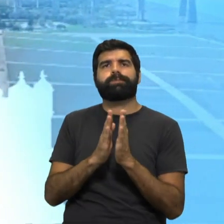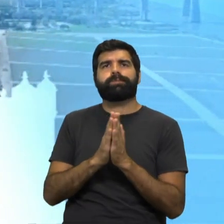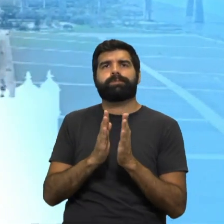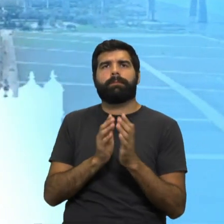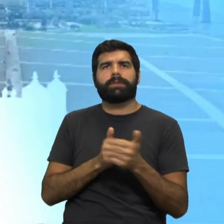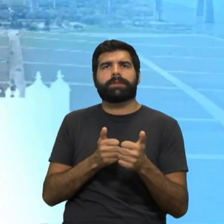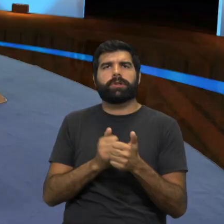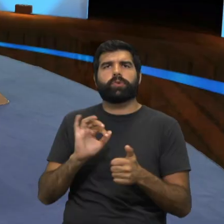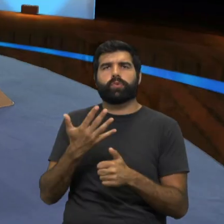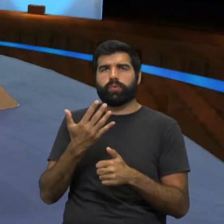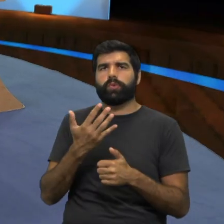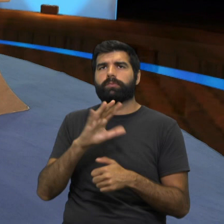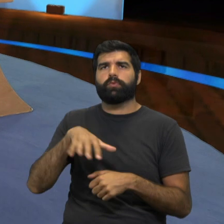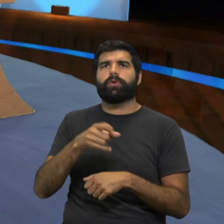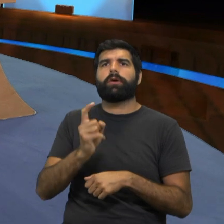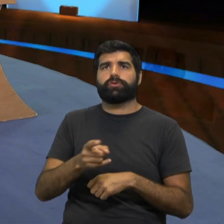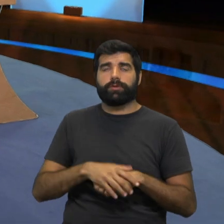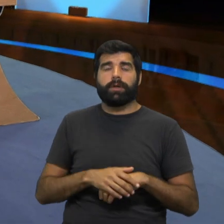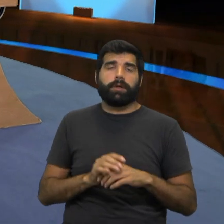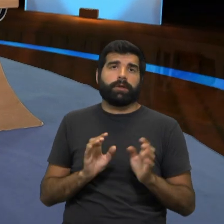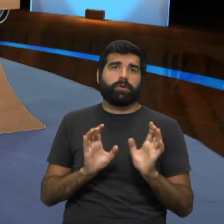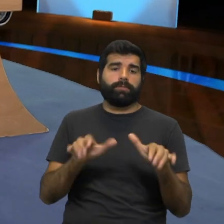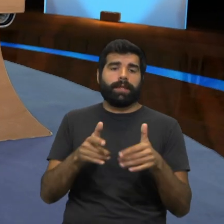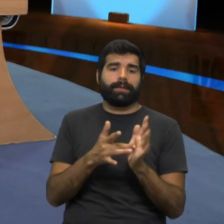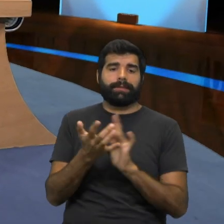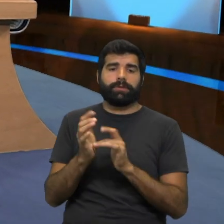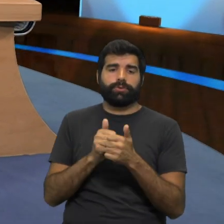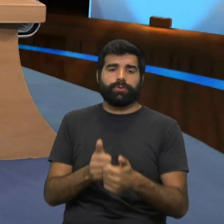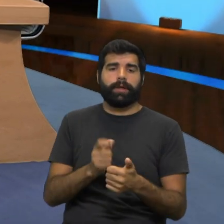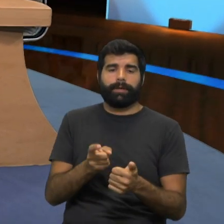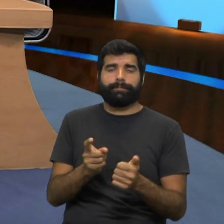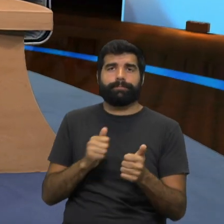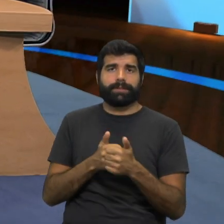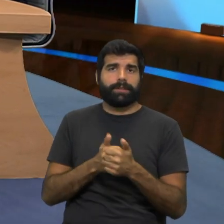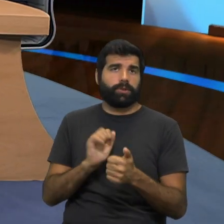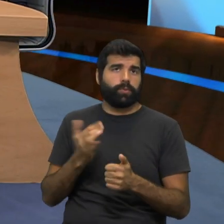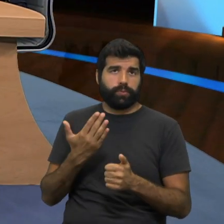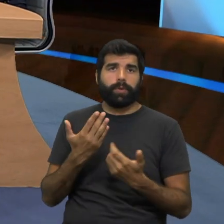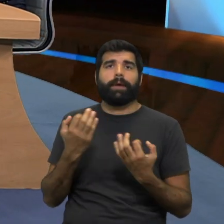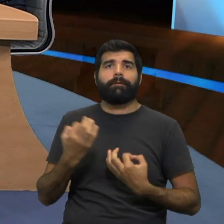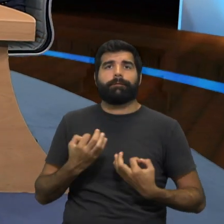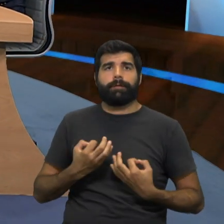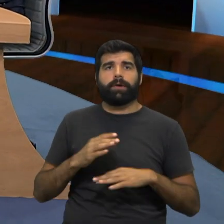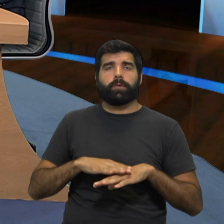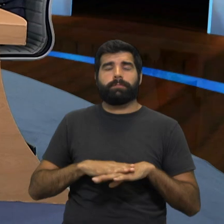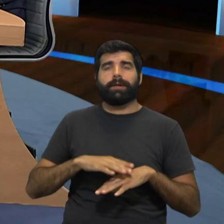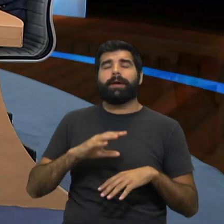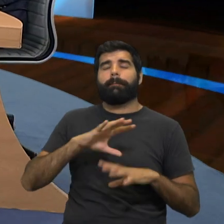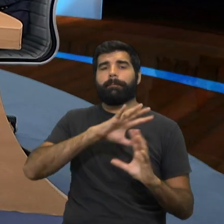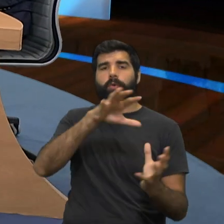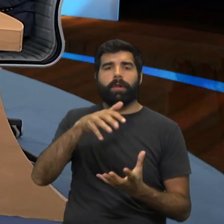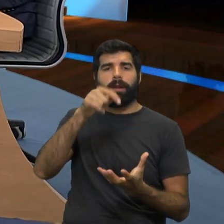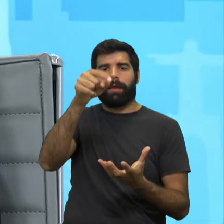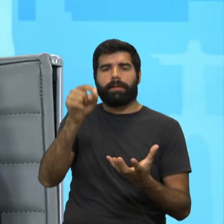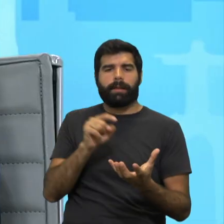perseguida no mundo? Continua a ser a comunidade cristã mais perseguida no mundo, isto porque nós temos zonas do globo